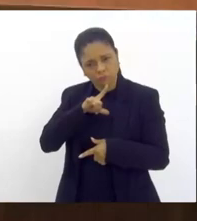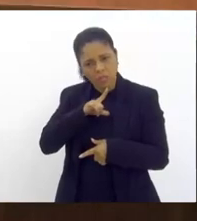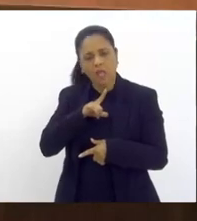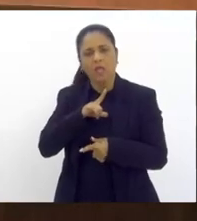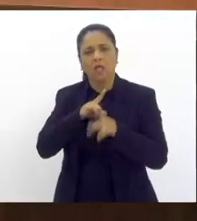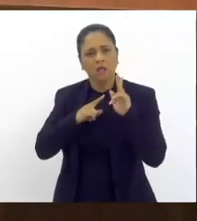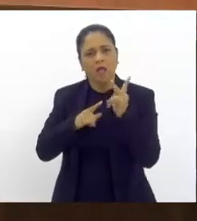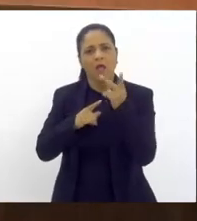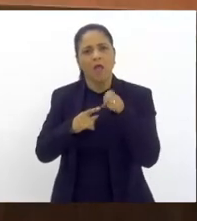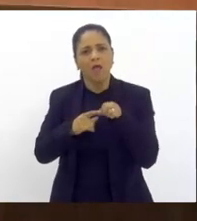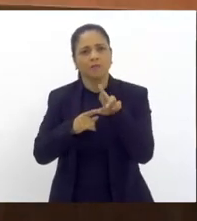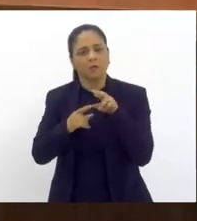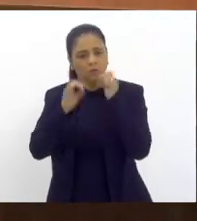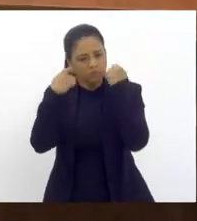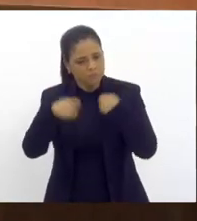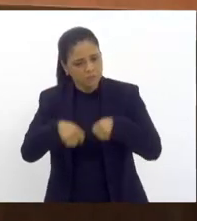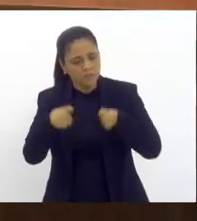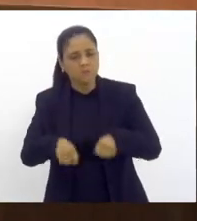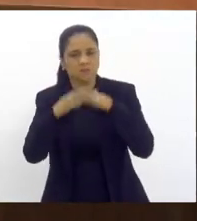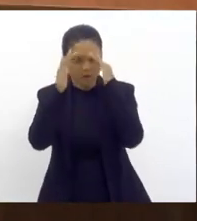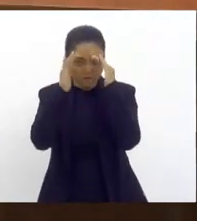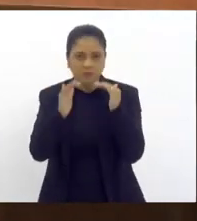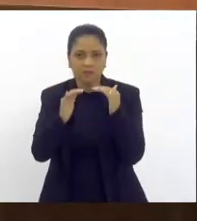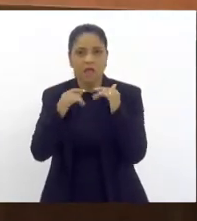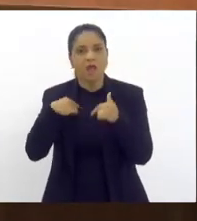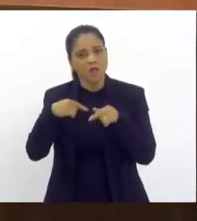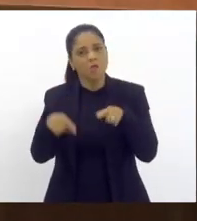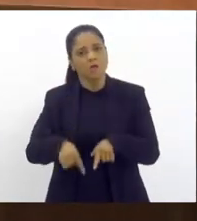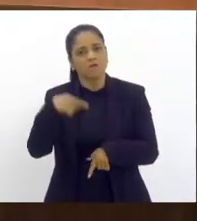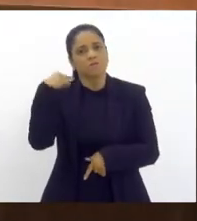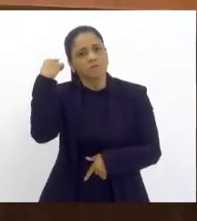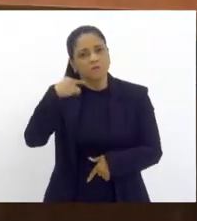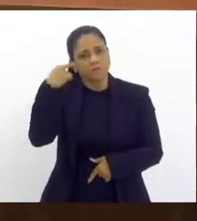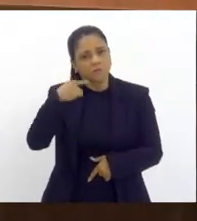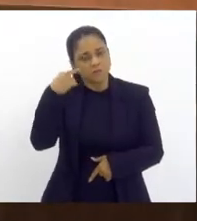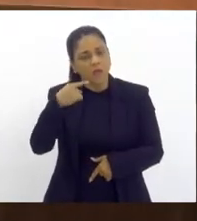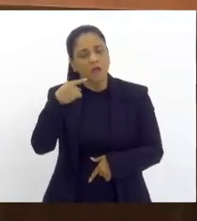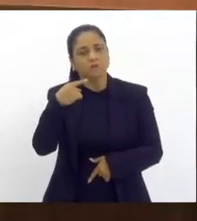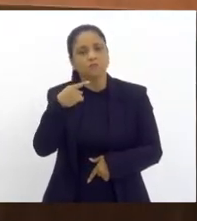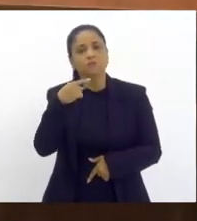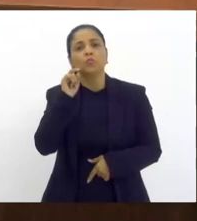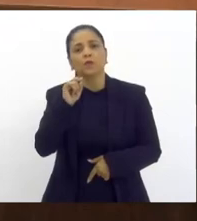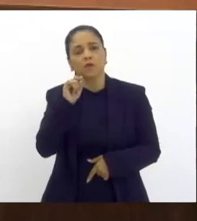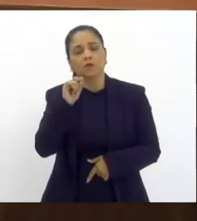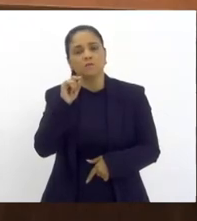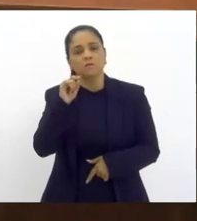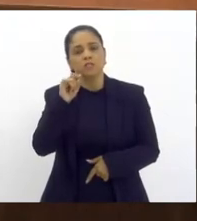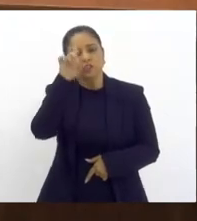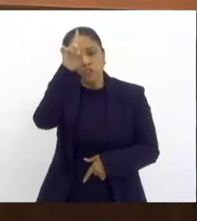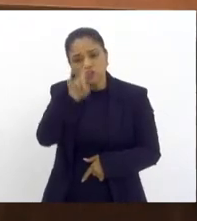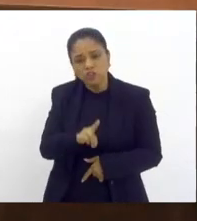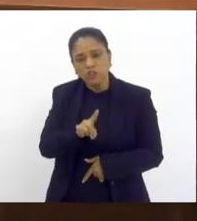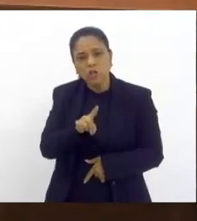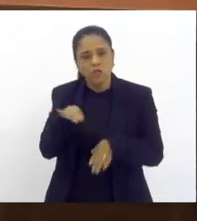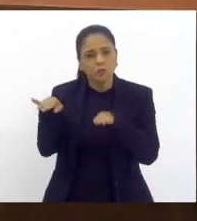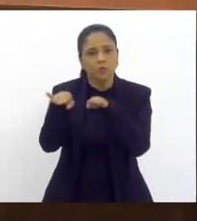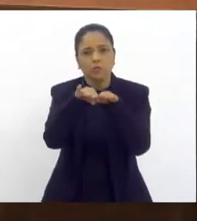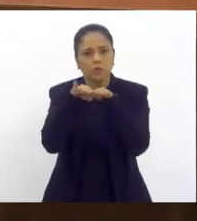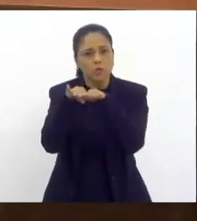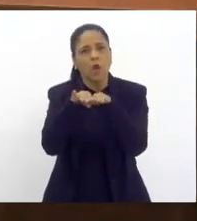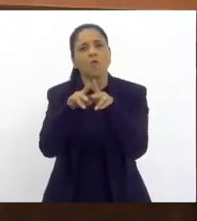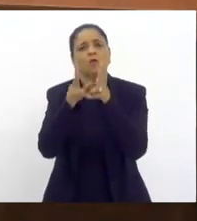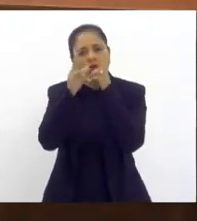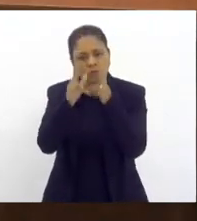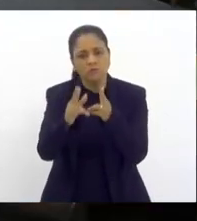obrigados a respeitar. E nós estamos aqui como deputado exatamente para fazer isso, para fazer valer o direito de todos, inclusive dos héteros